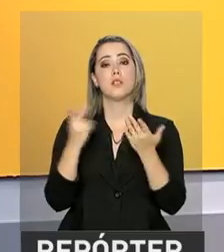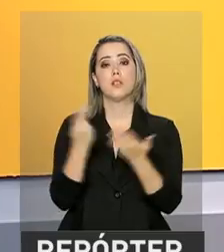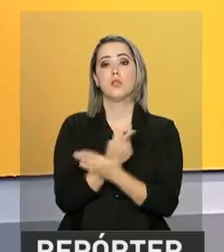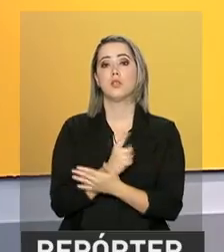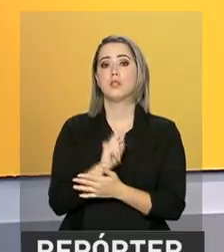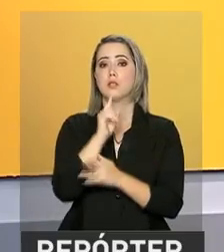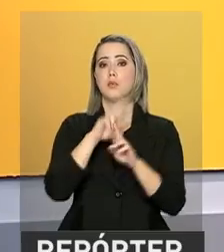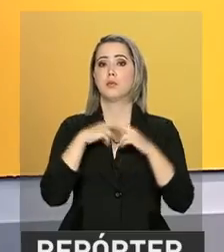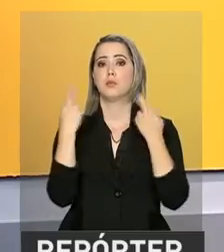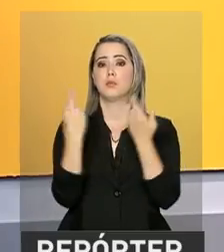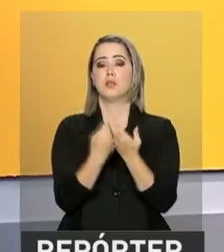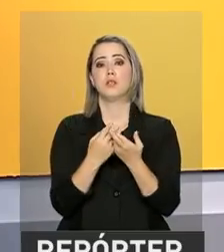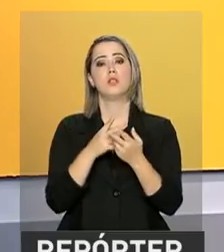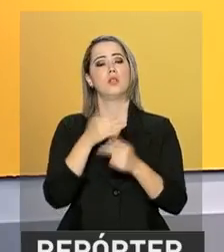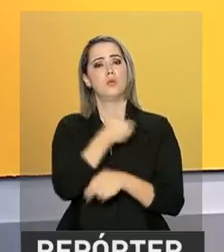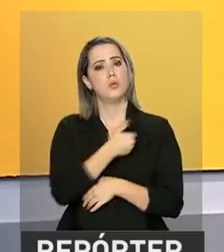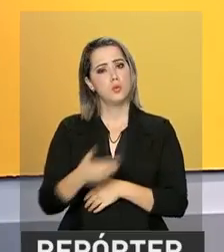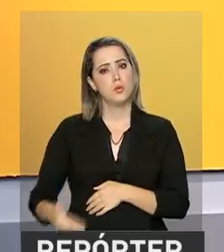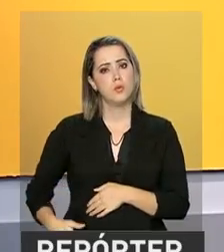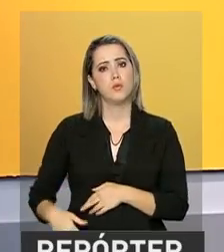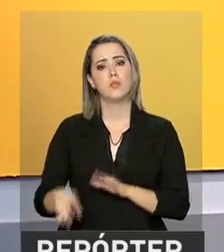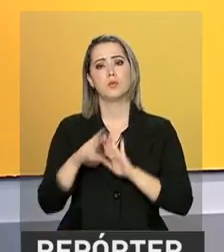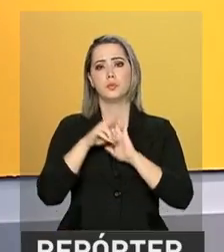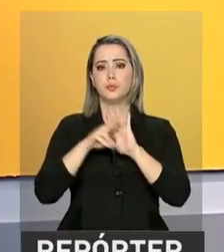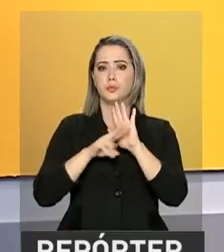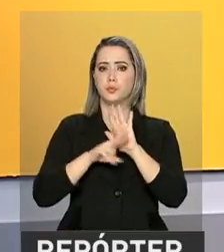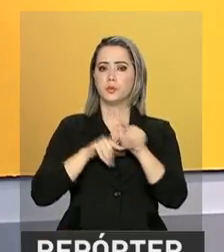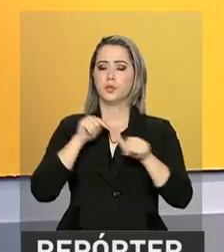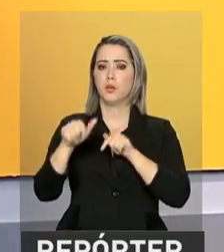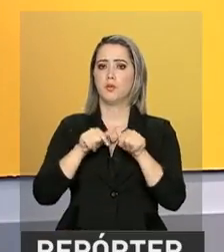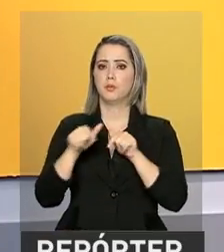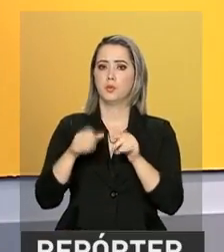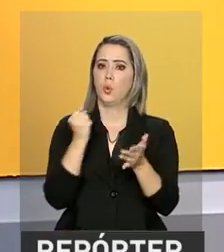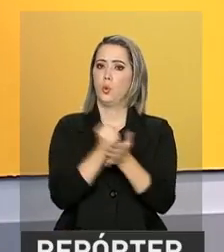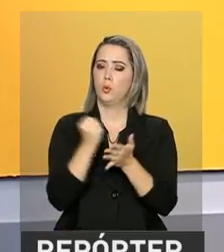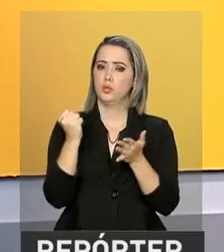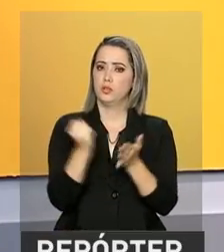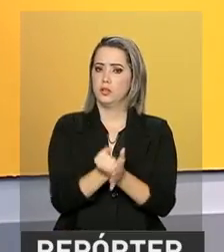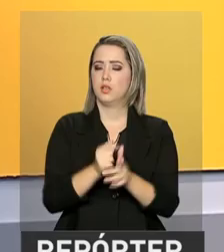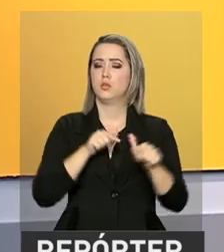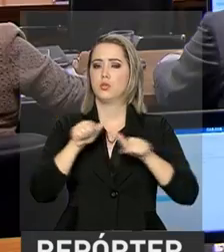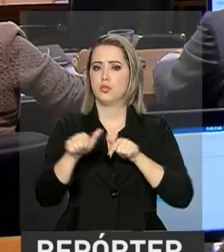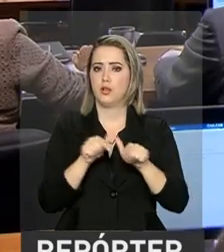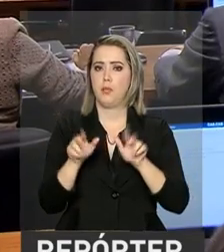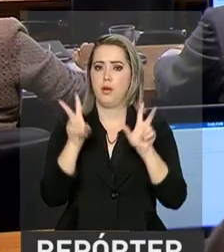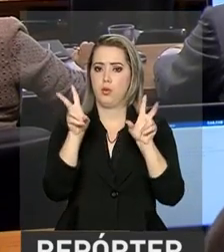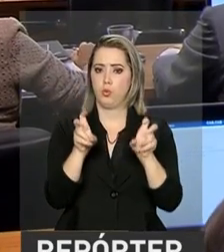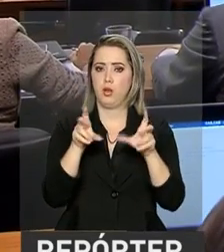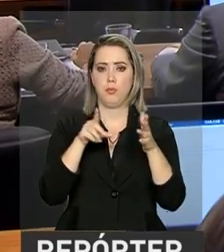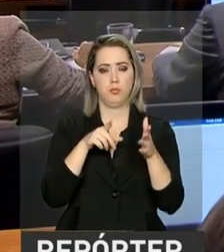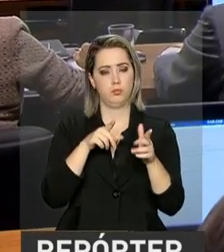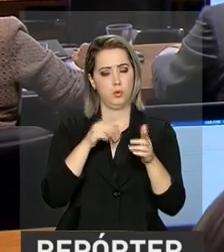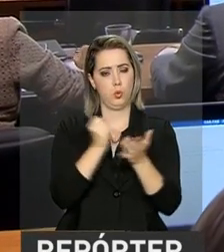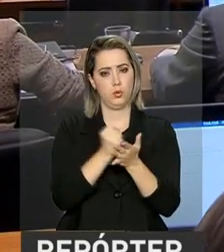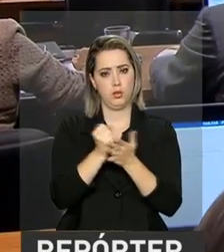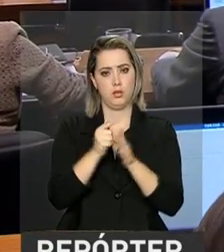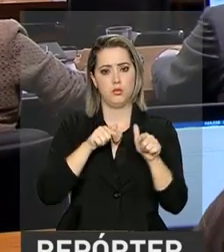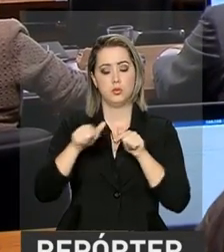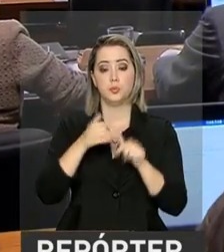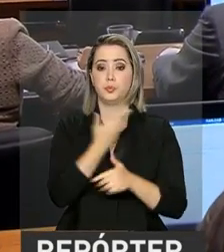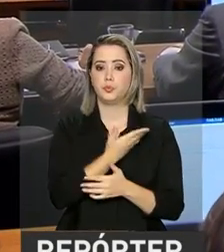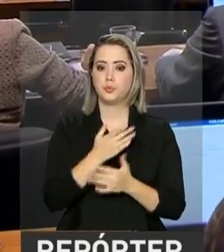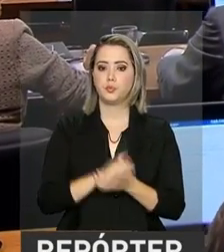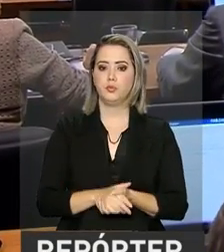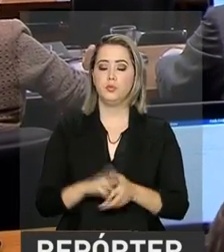sobre a reforma trabalhista na pauta os contratos de trabalho na audiência